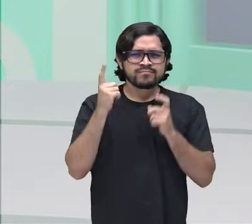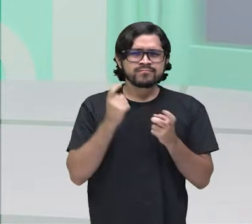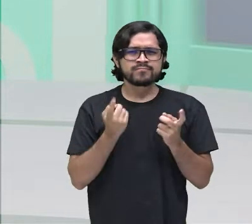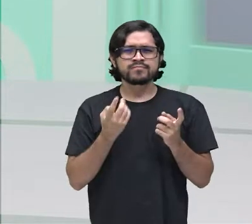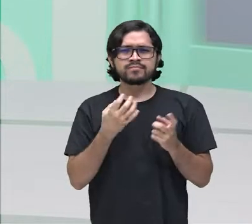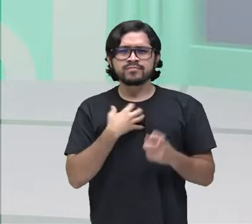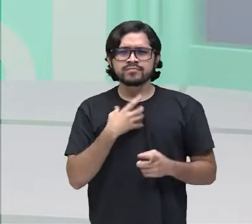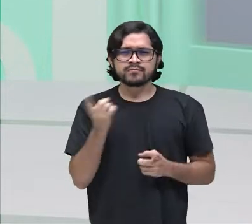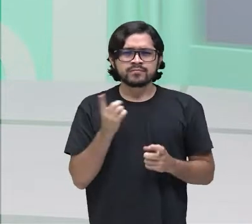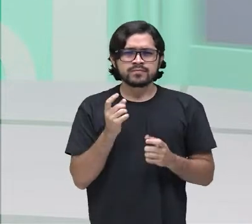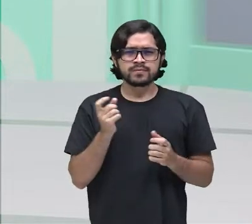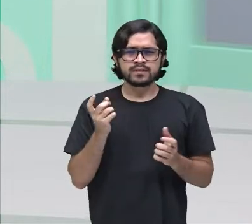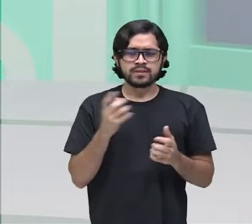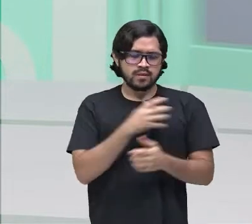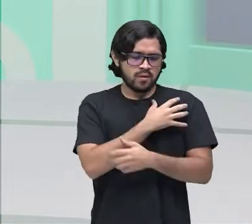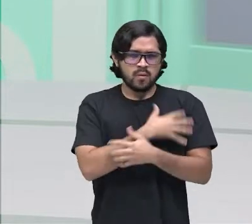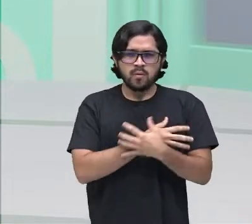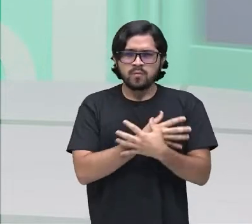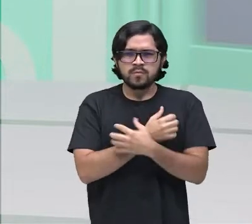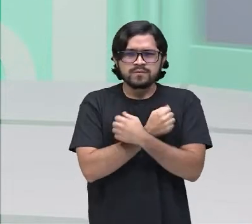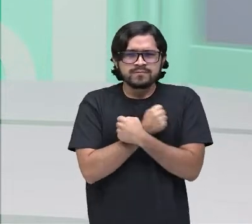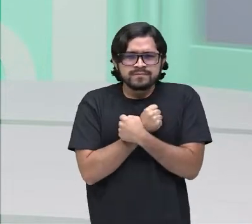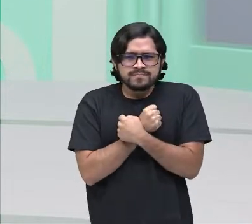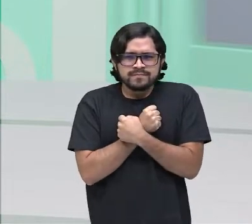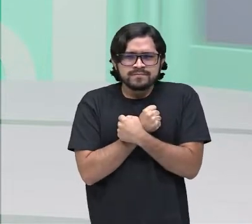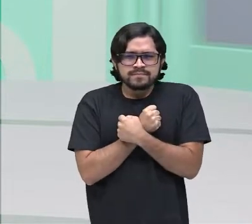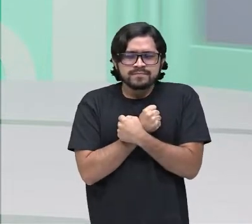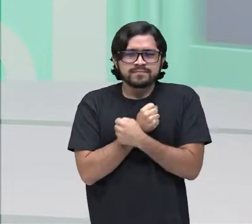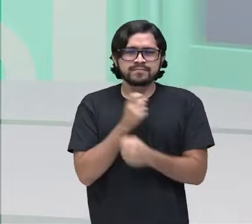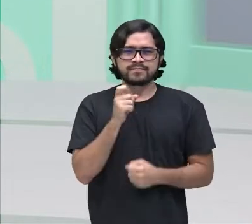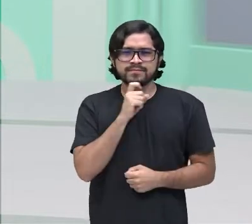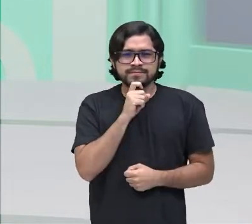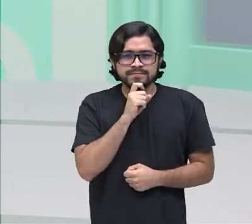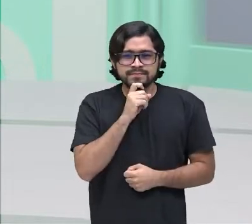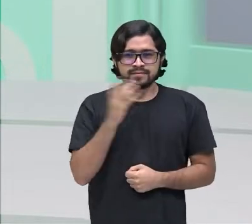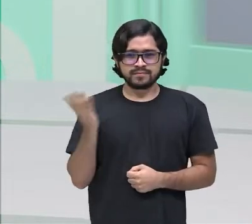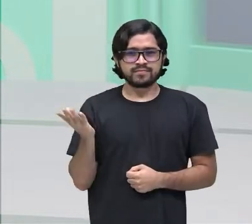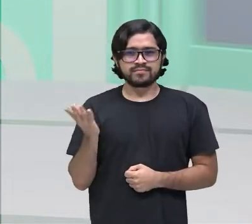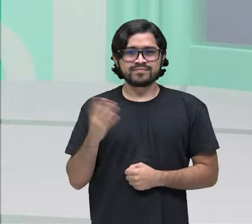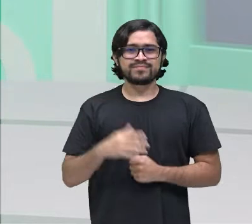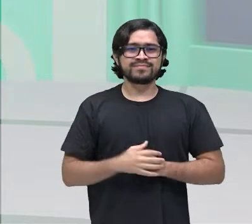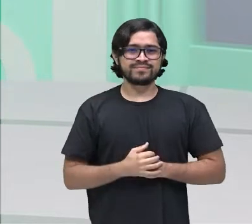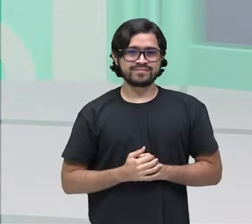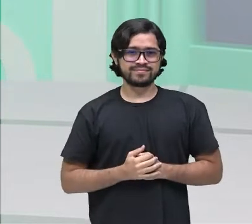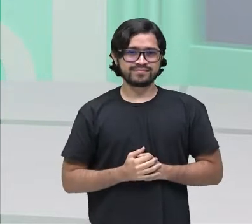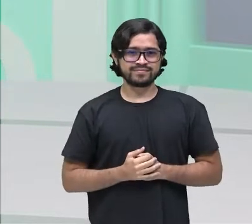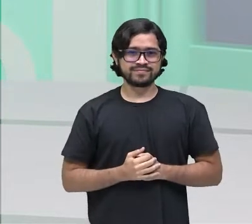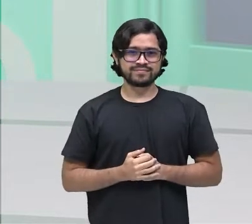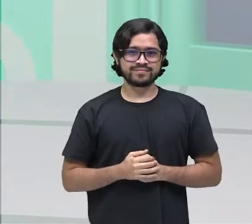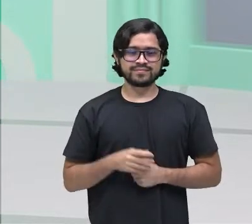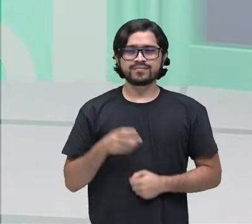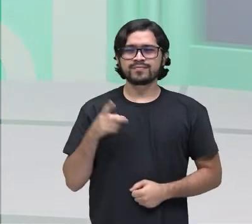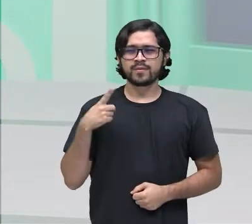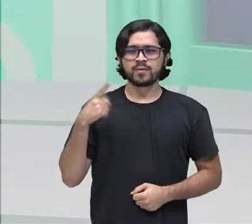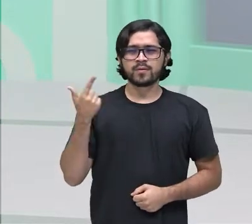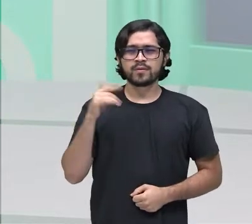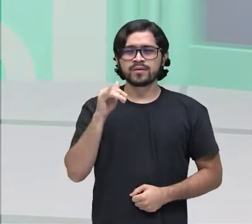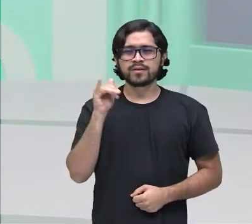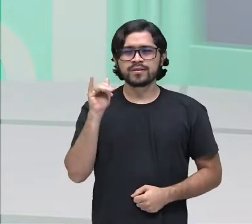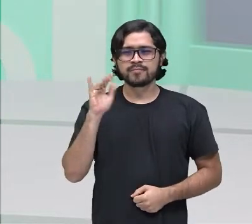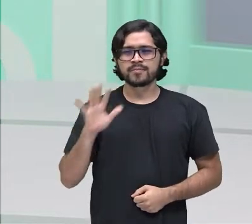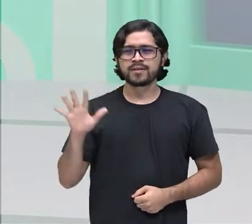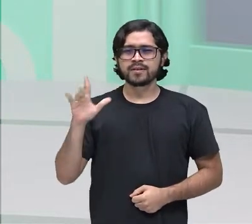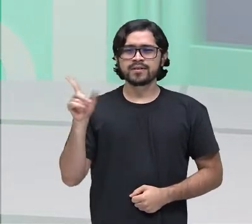conta da sua roupa grossa e também da sua posição, por ele estar encolhido. E nessa imagem, a